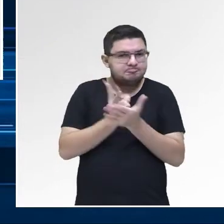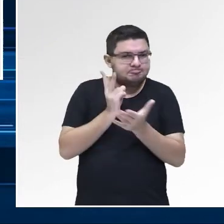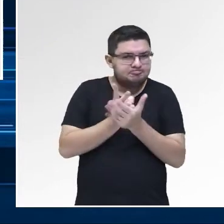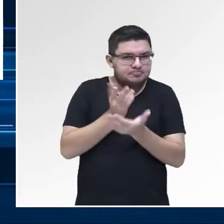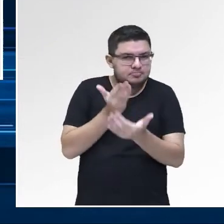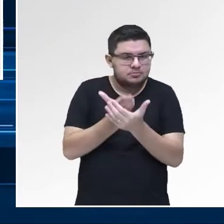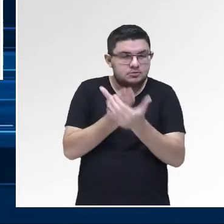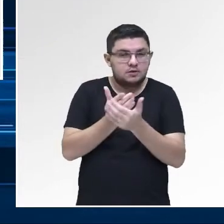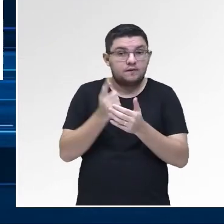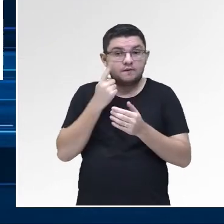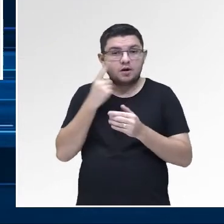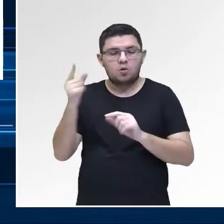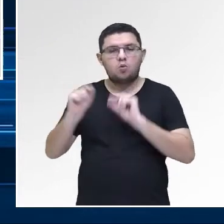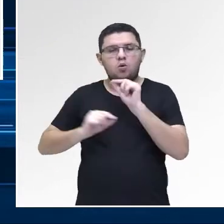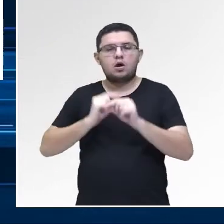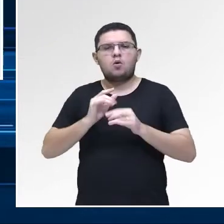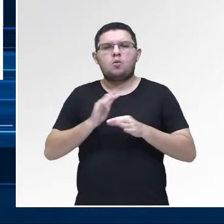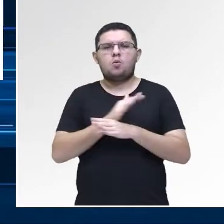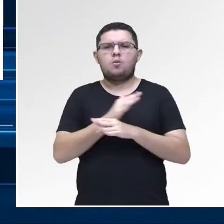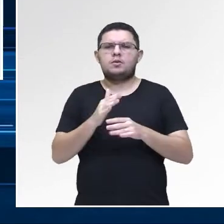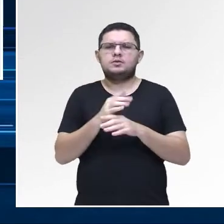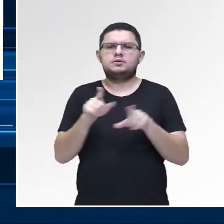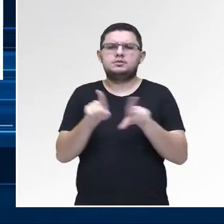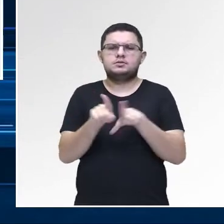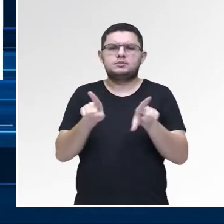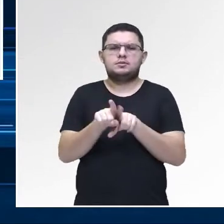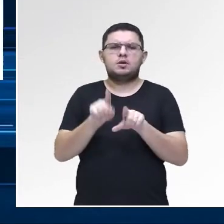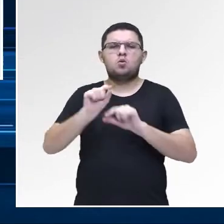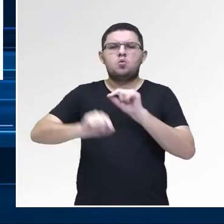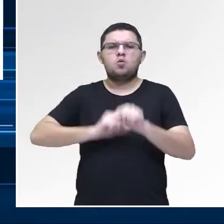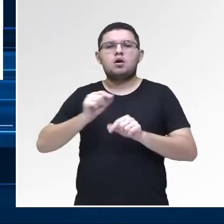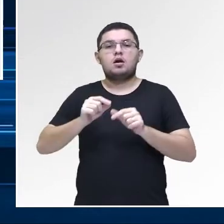urbanização e a metropolização do Brasil, ok?